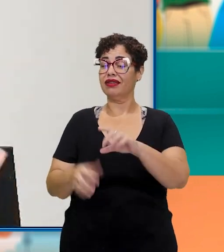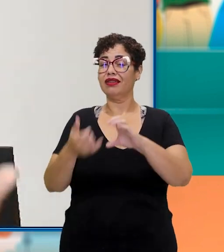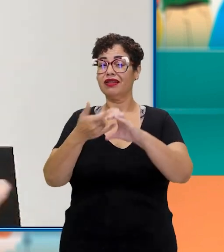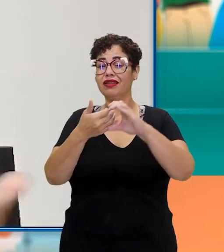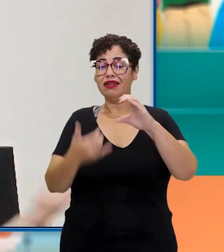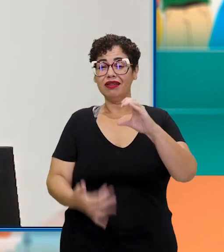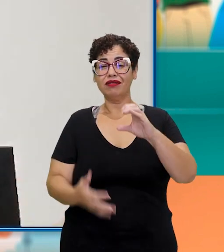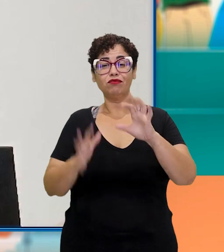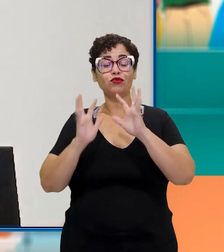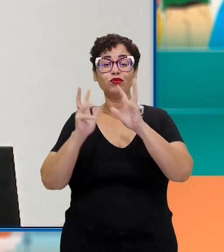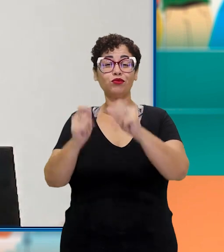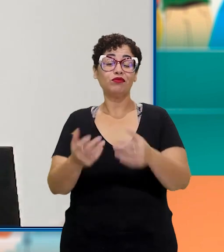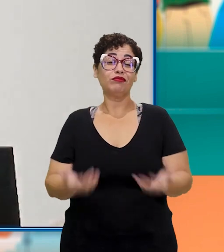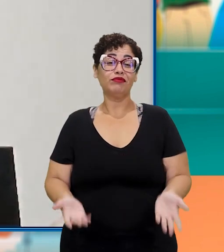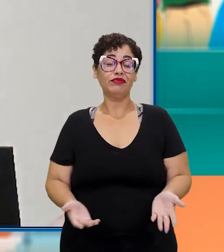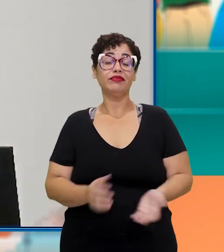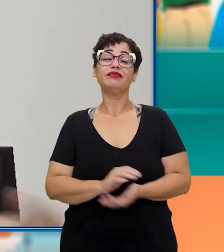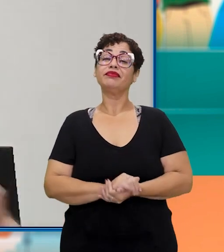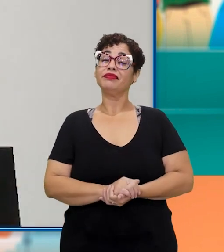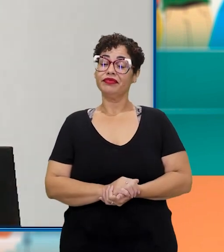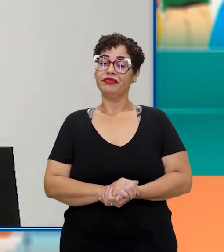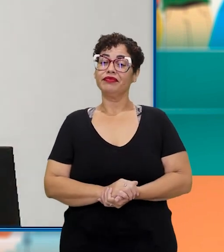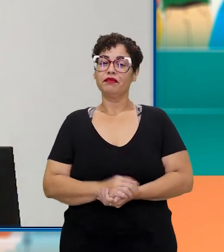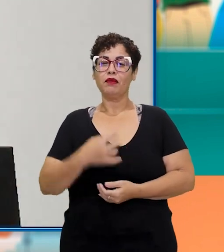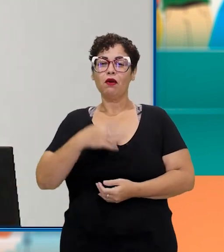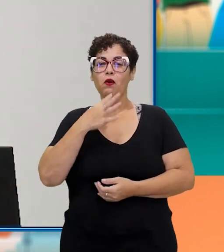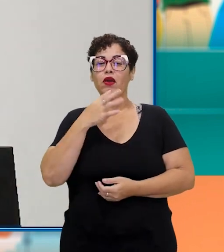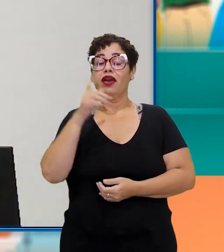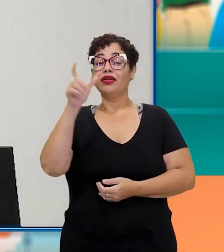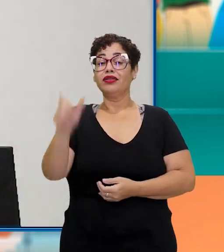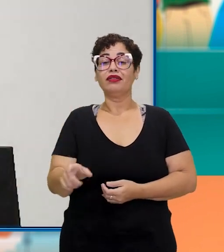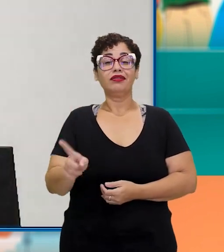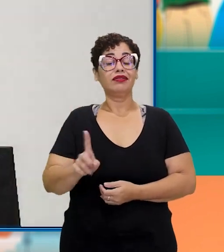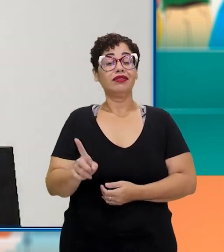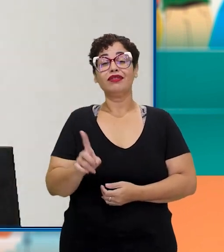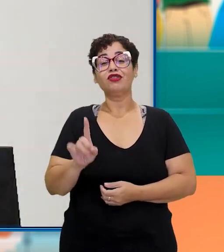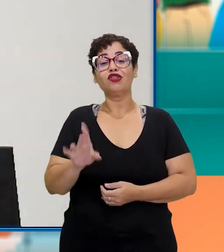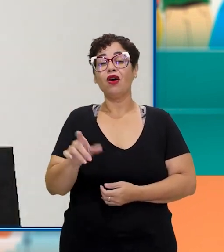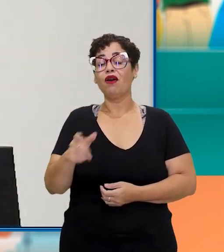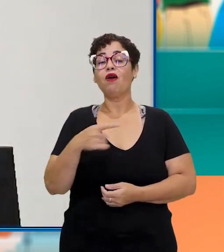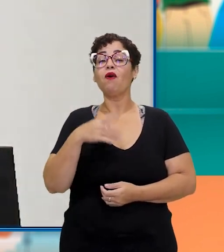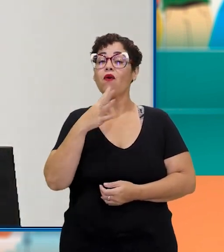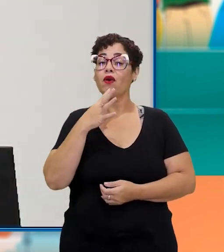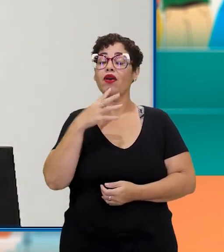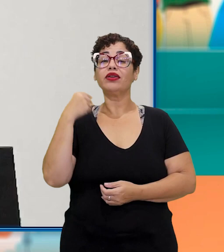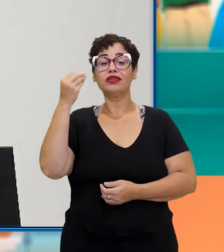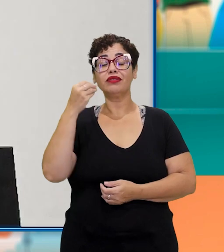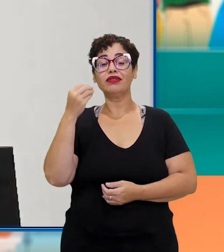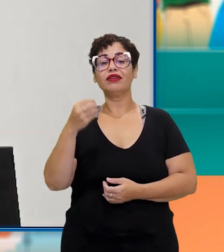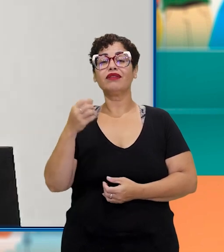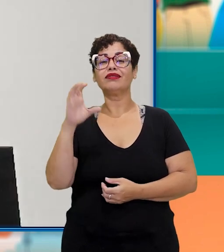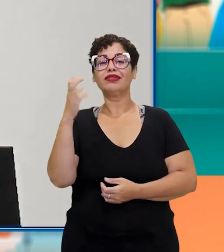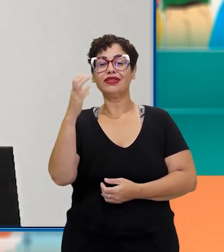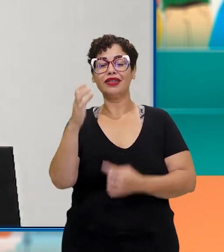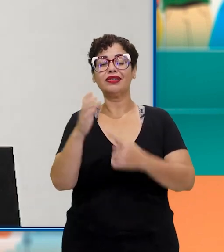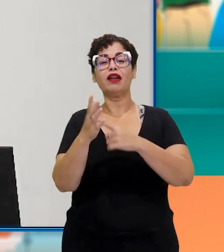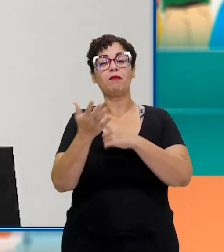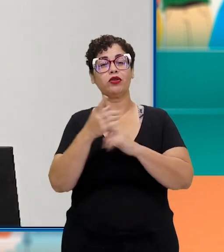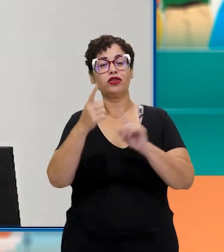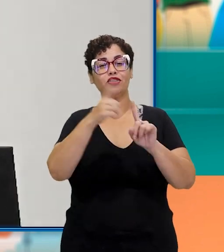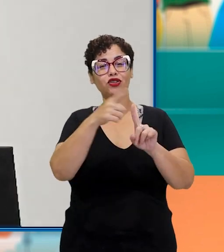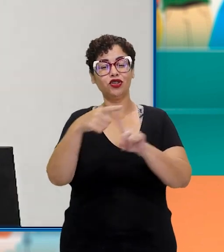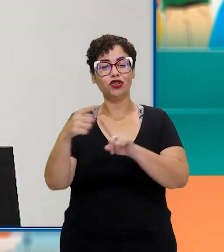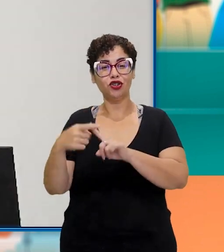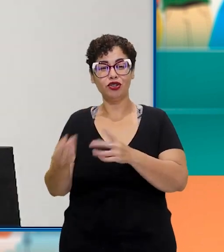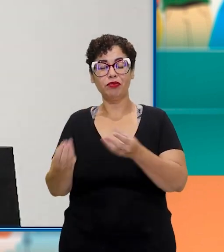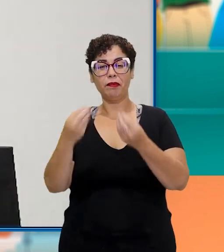criança, afinal eu a descrevi totalmente. Isso acontece não porque eu conheço o aluno, mas pelo fato de que a ciência demonstra